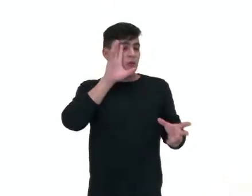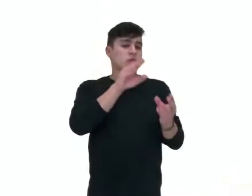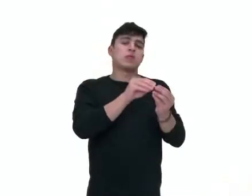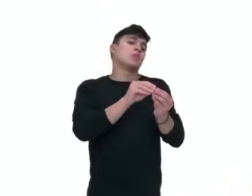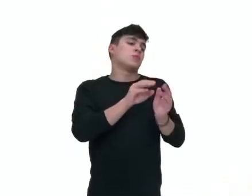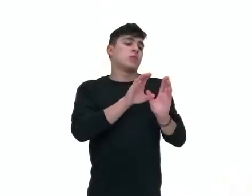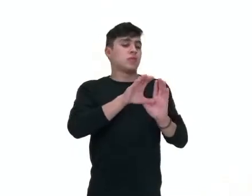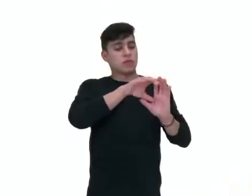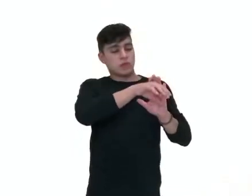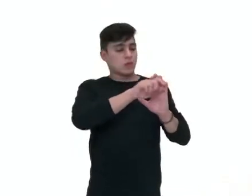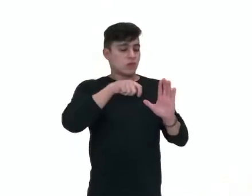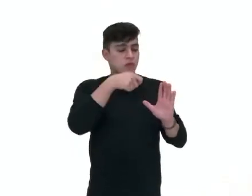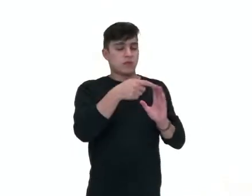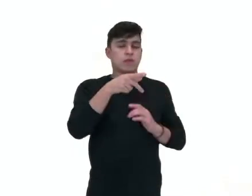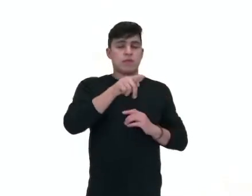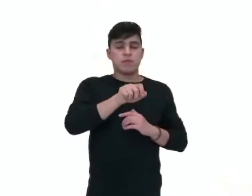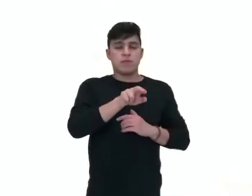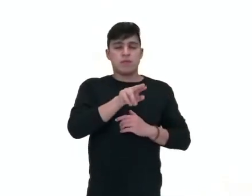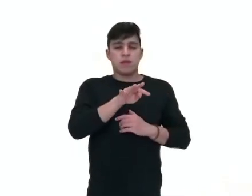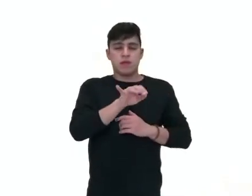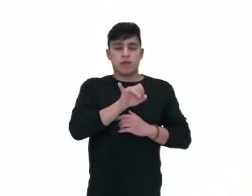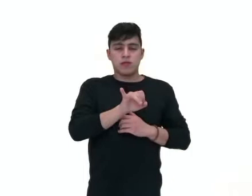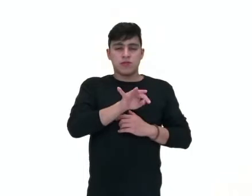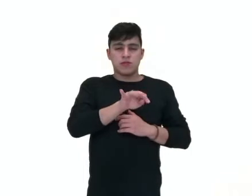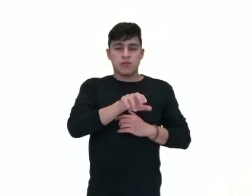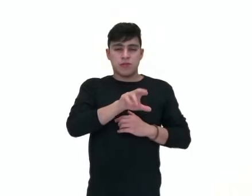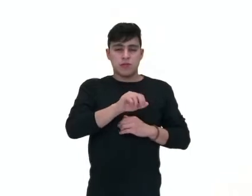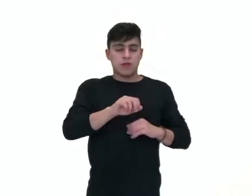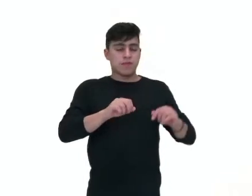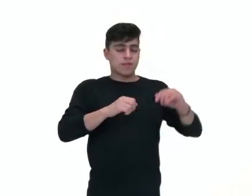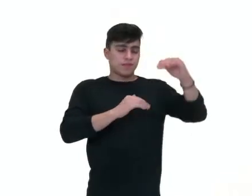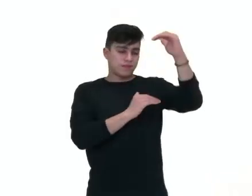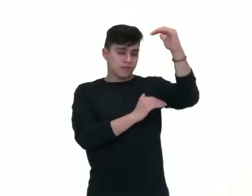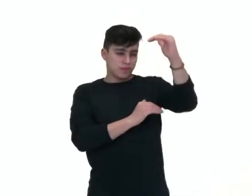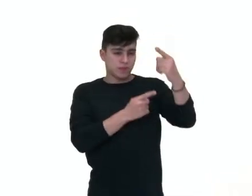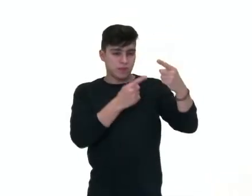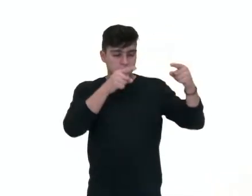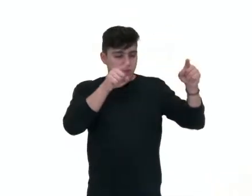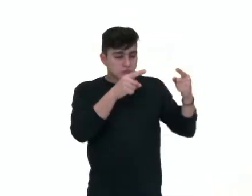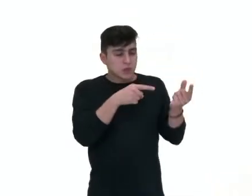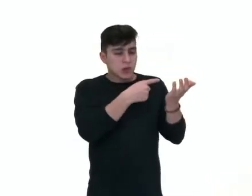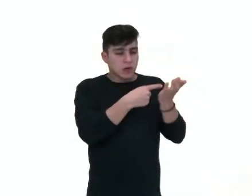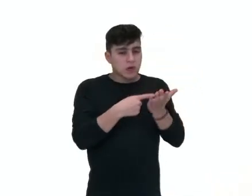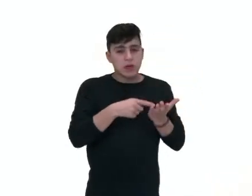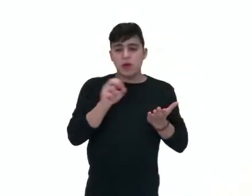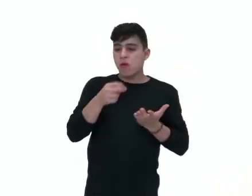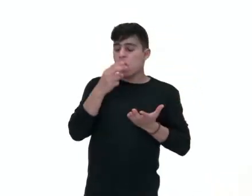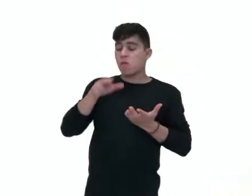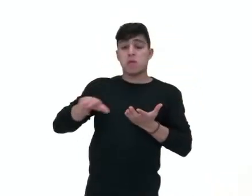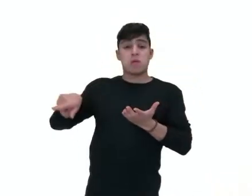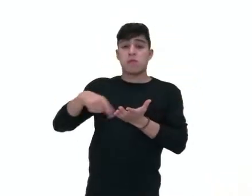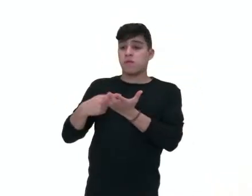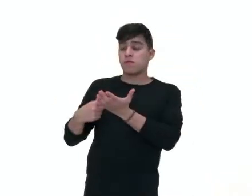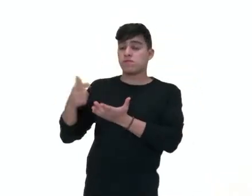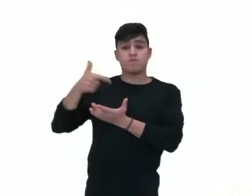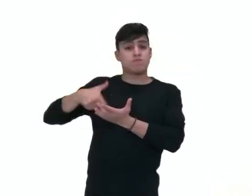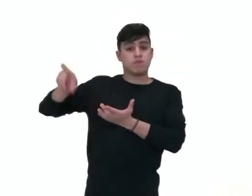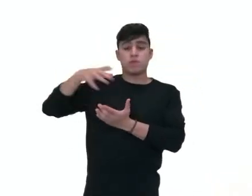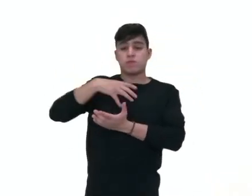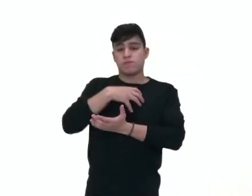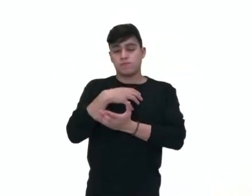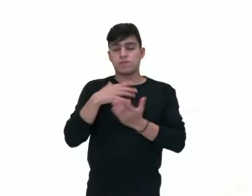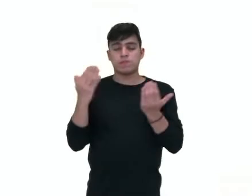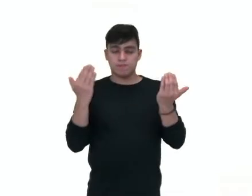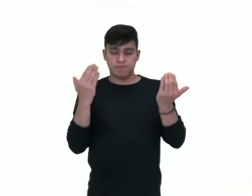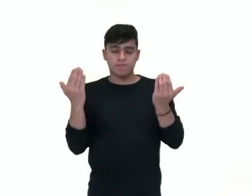compreender o conceito de partitura musical. Convencional e não convencional. Então a gente vai falar sobre os dois tipos de partitura,